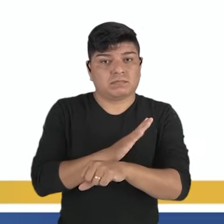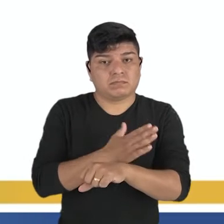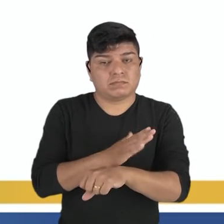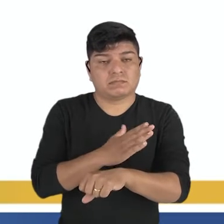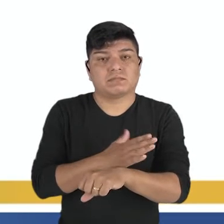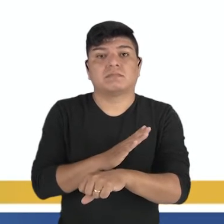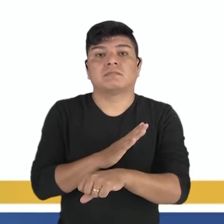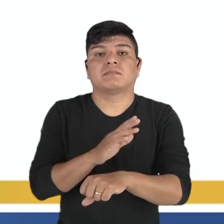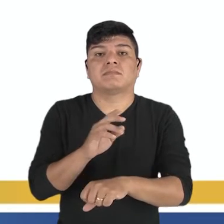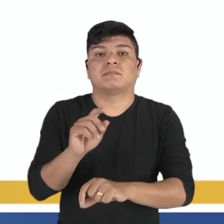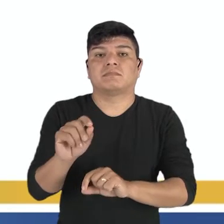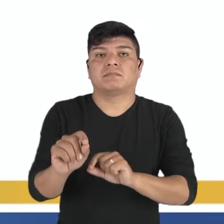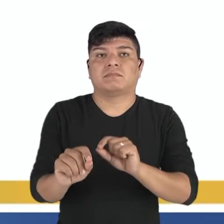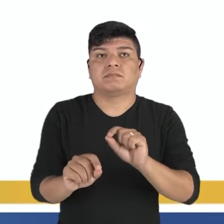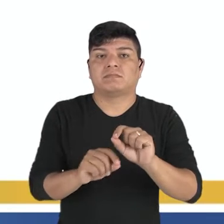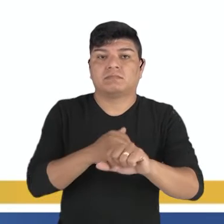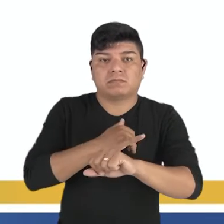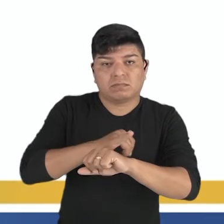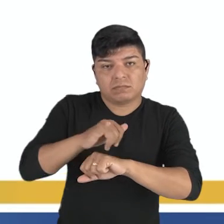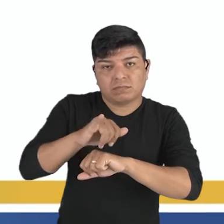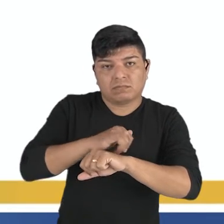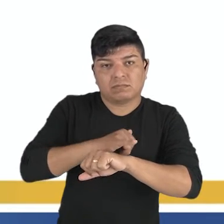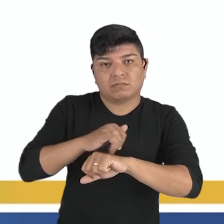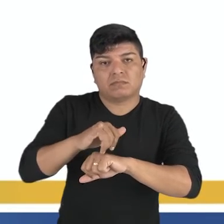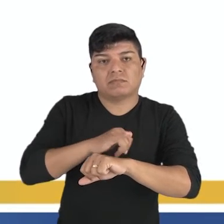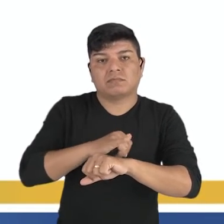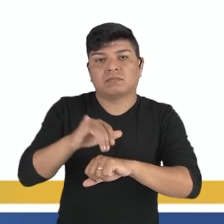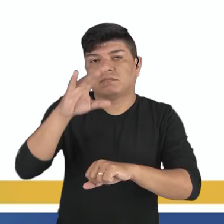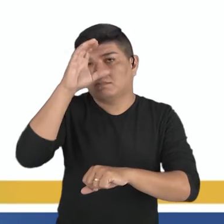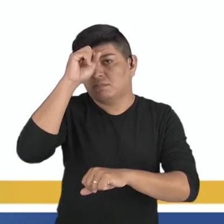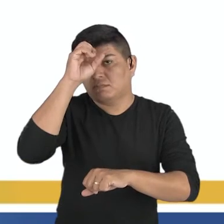prática as estratégias que